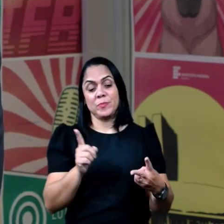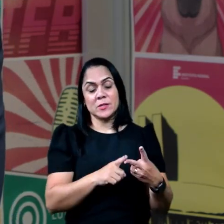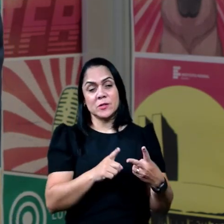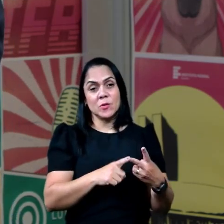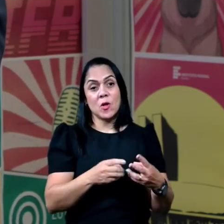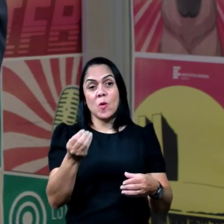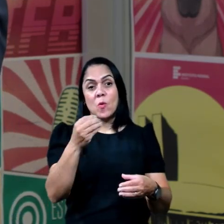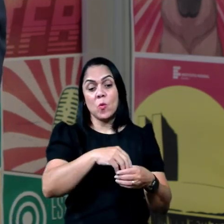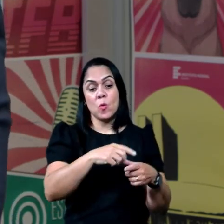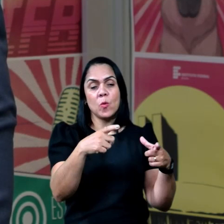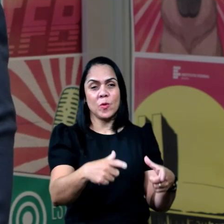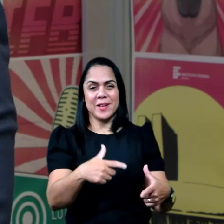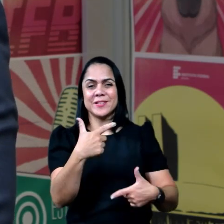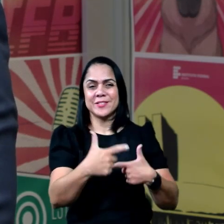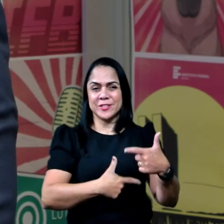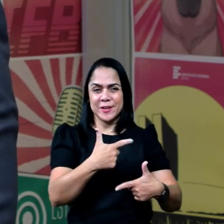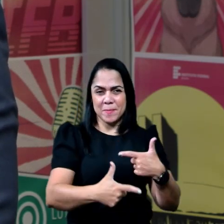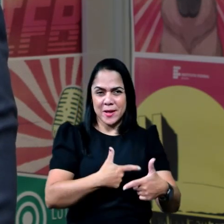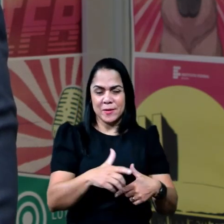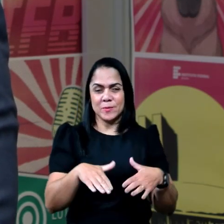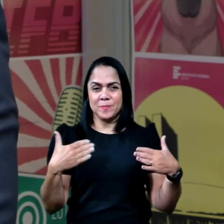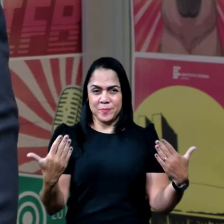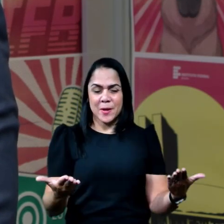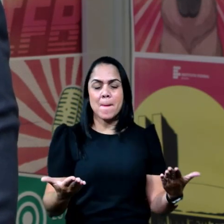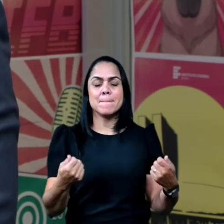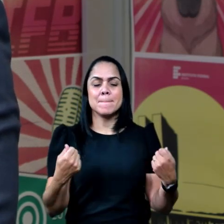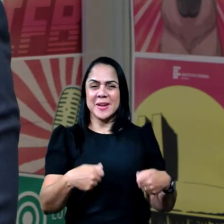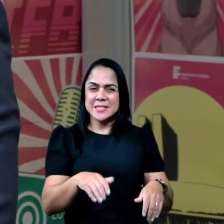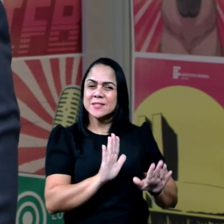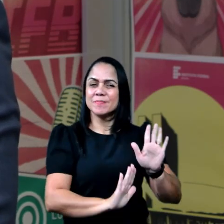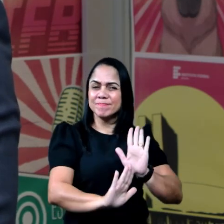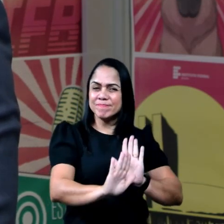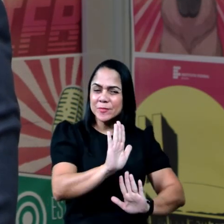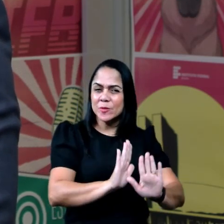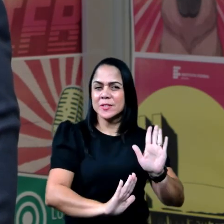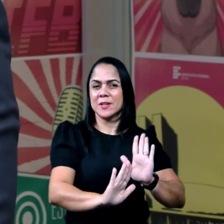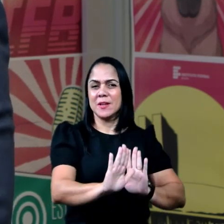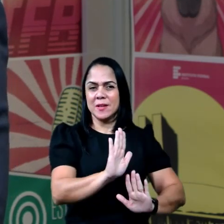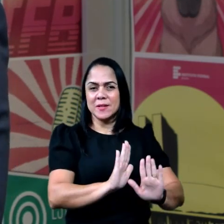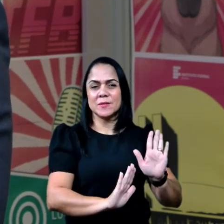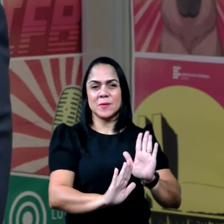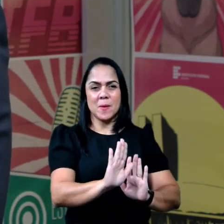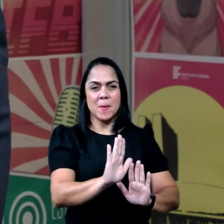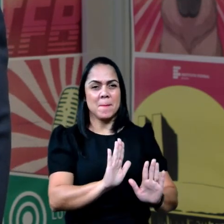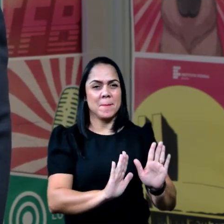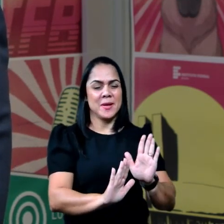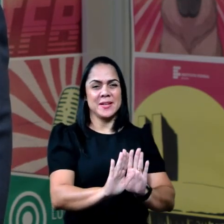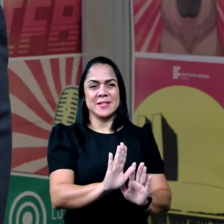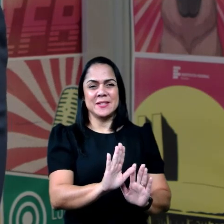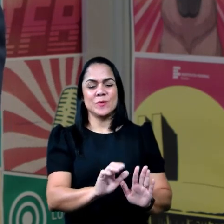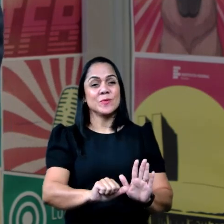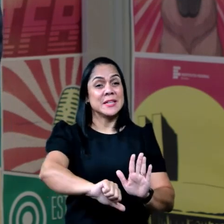trabalho. Então, a gente tem que ter um cuidado para a gente também não criminalizar as